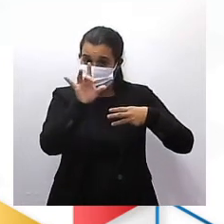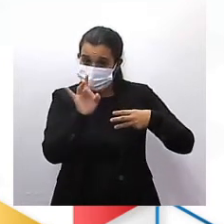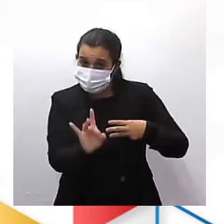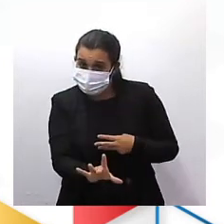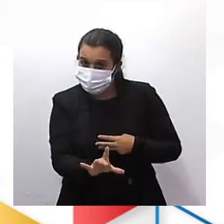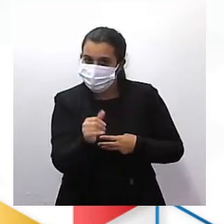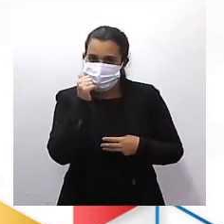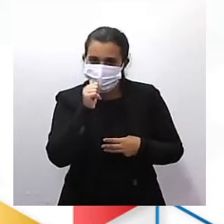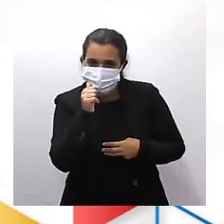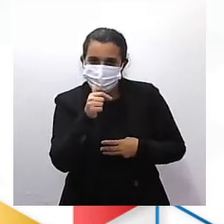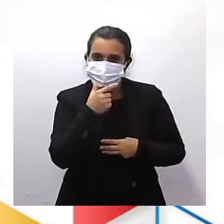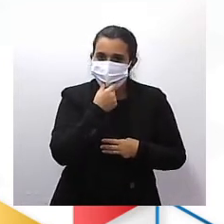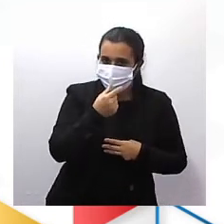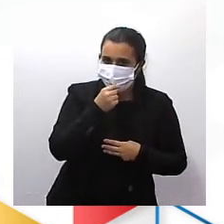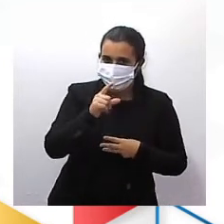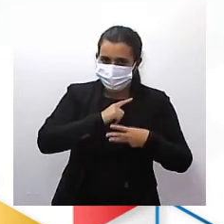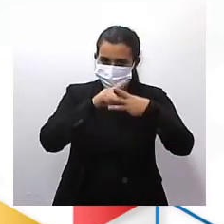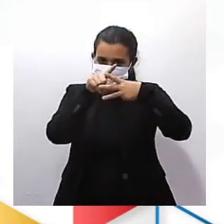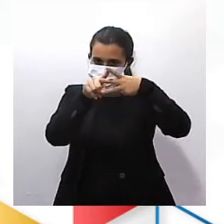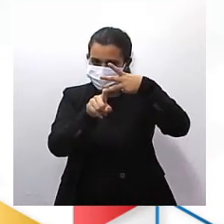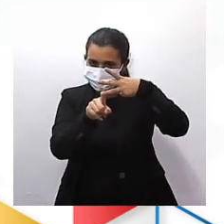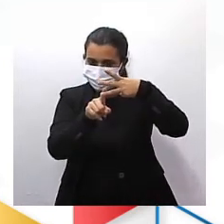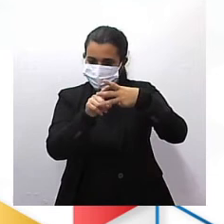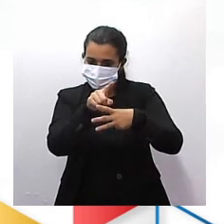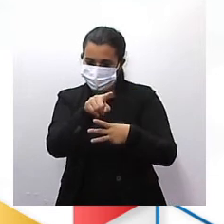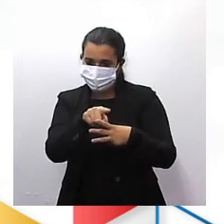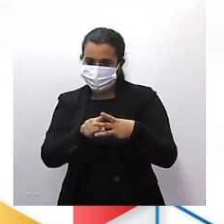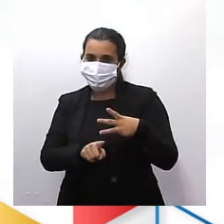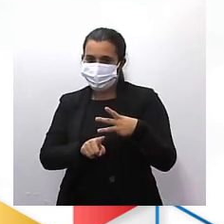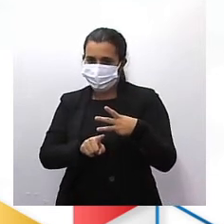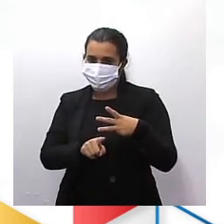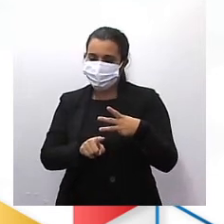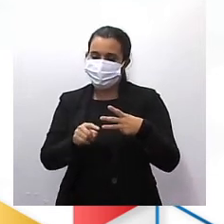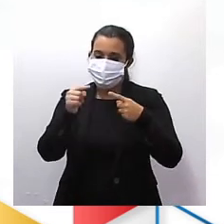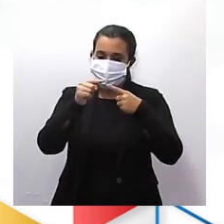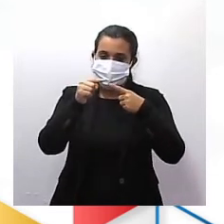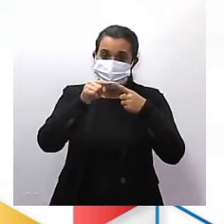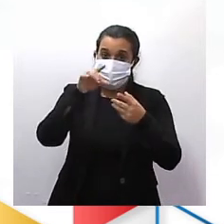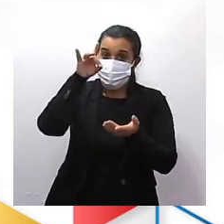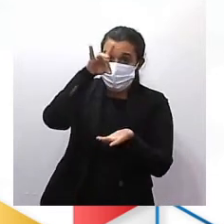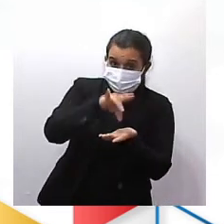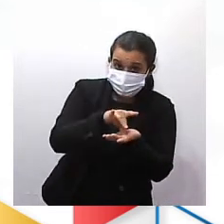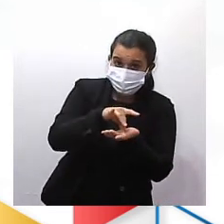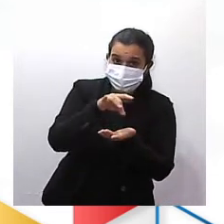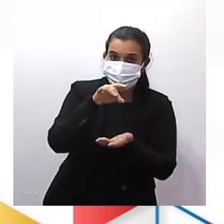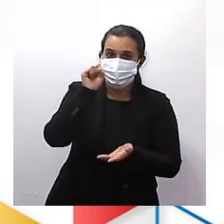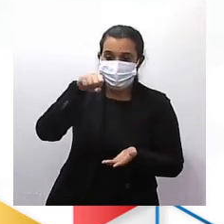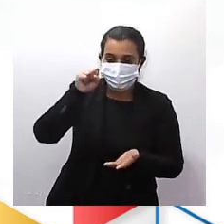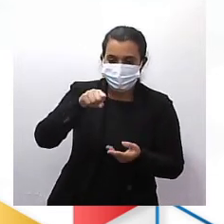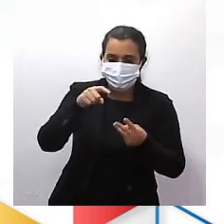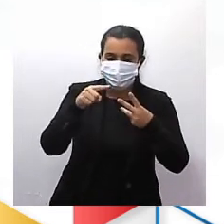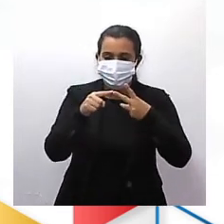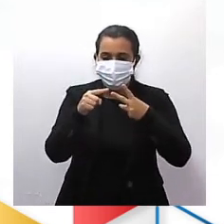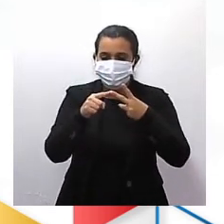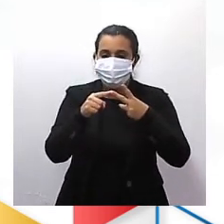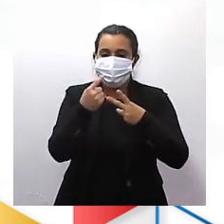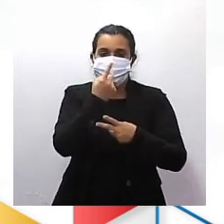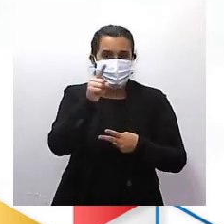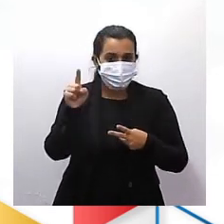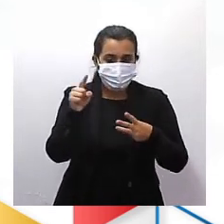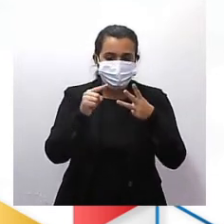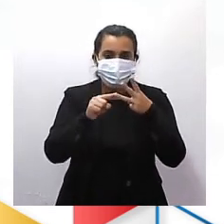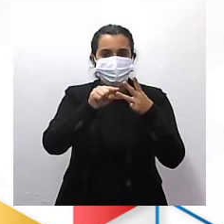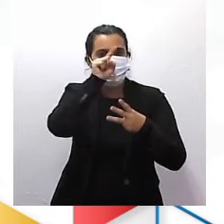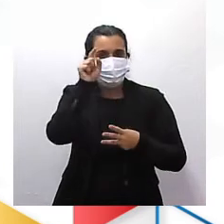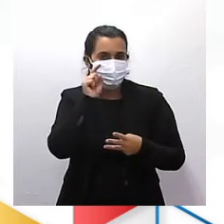form. Uma forma afirmativa, negativa e interrogativa. Então, a primeira sentença que a gente tem aí do Wonder Woman,